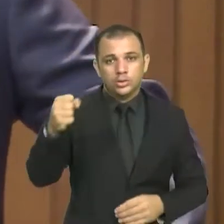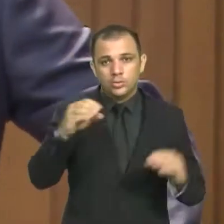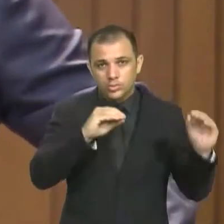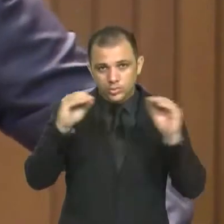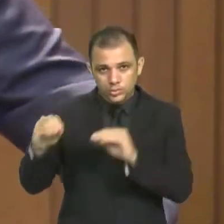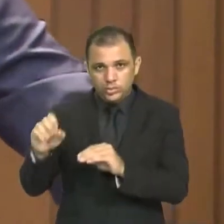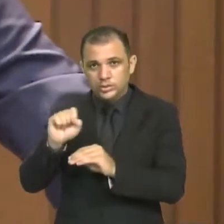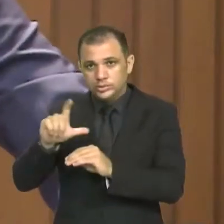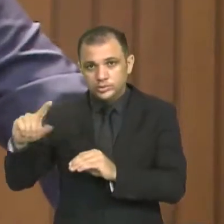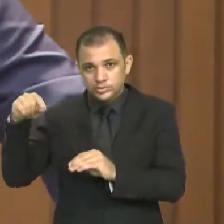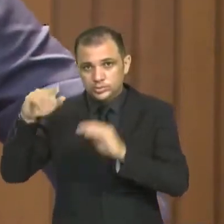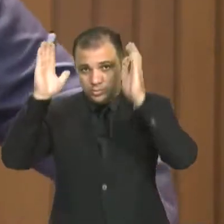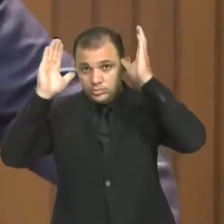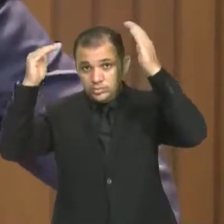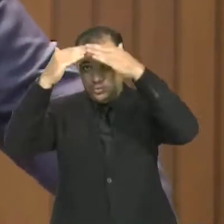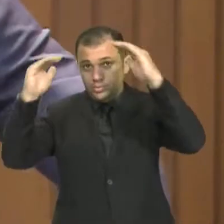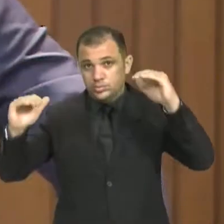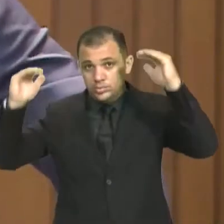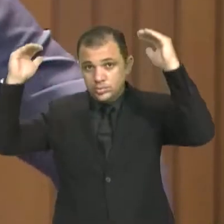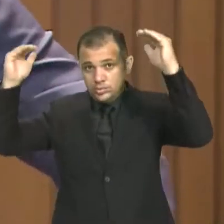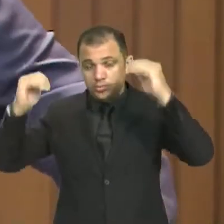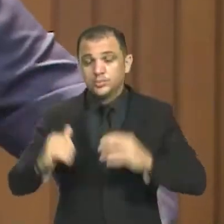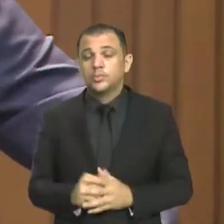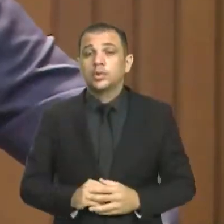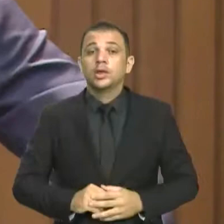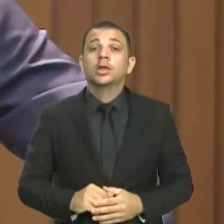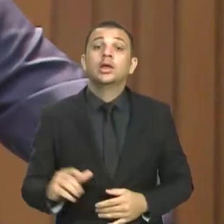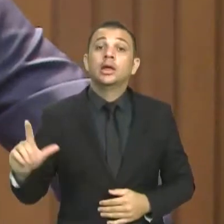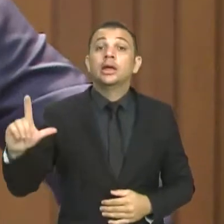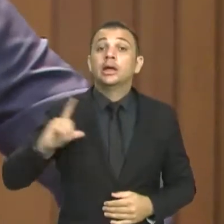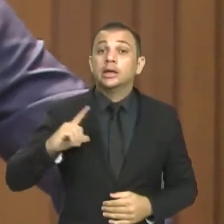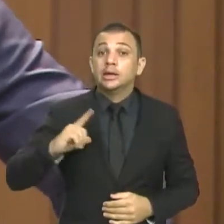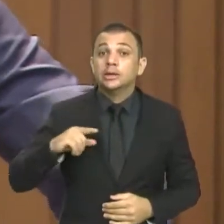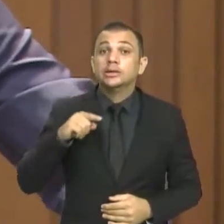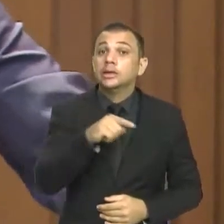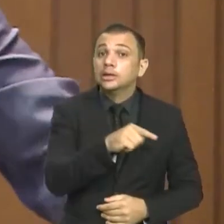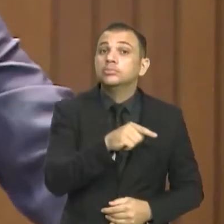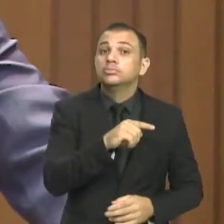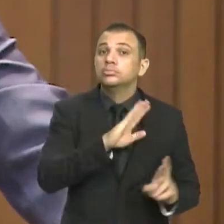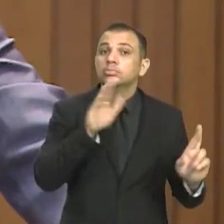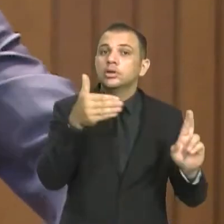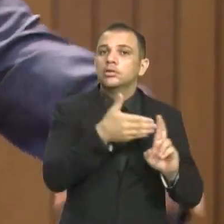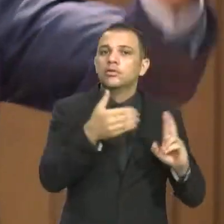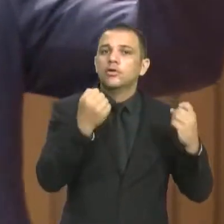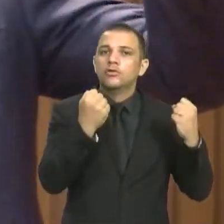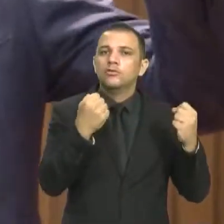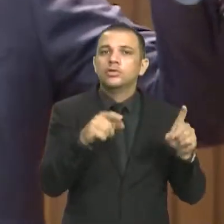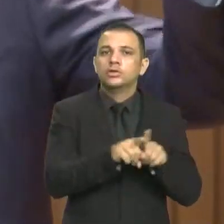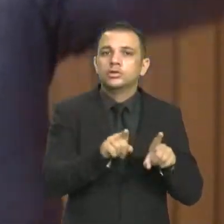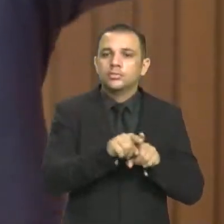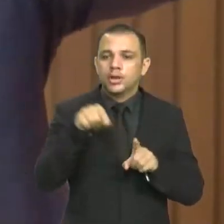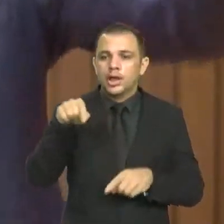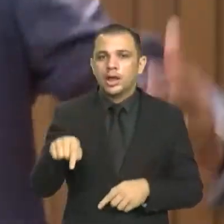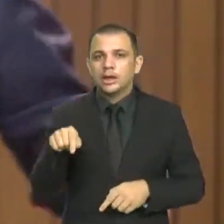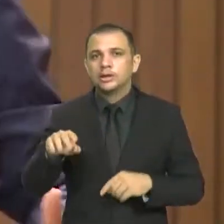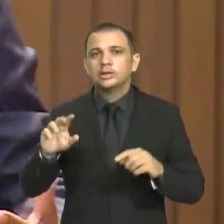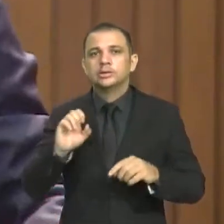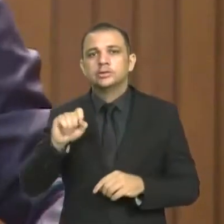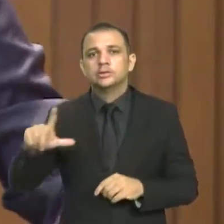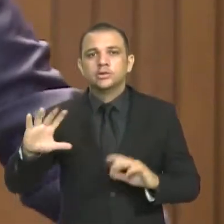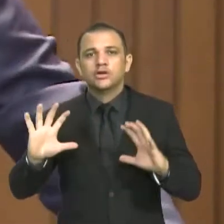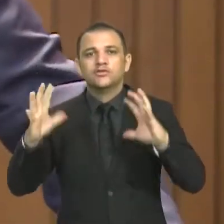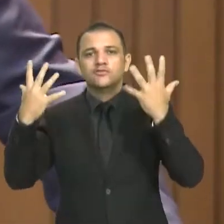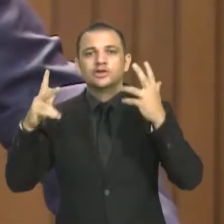dúvida de que fará também ser uma referência cada vez mais forte também aqui em São Luís, porque a Imperatriz, essa